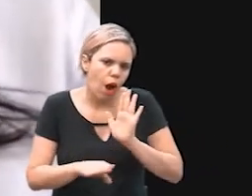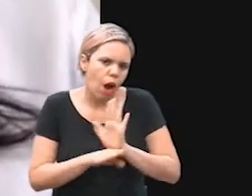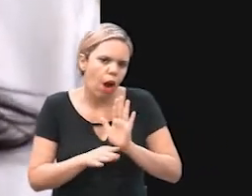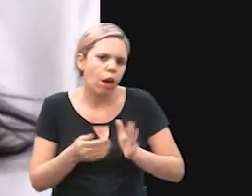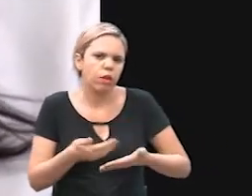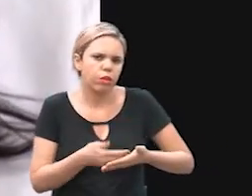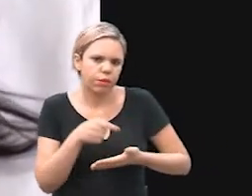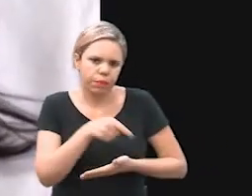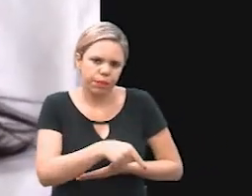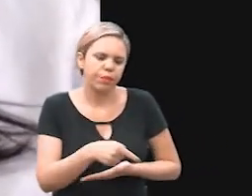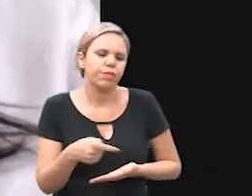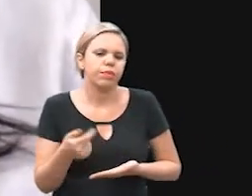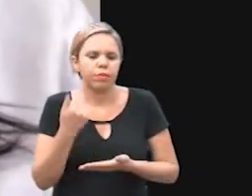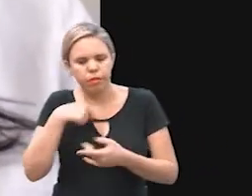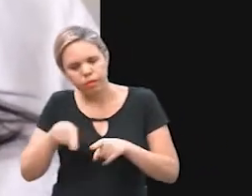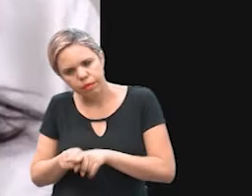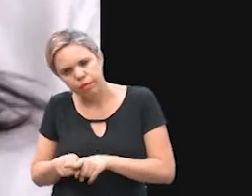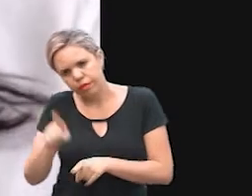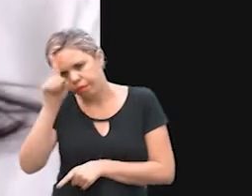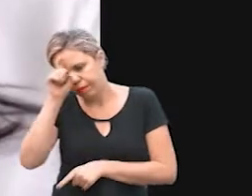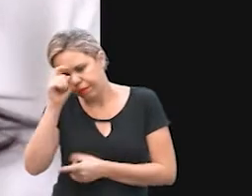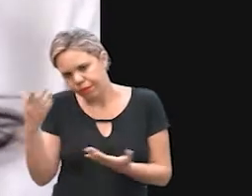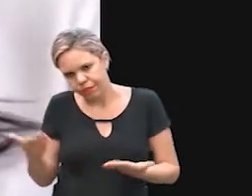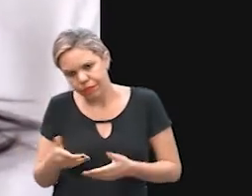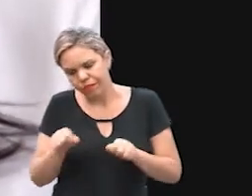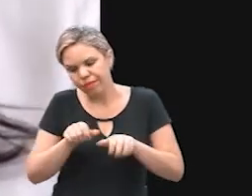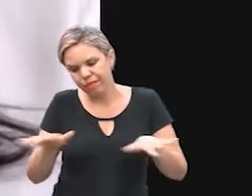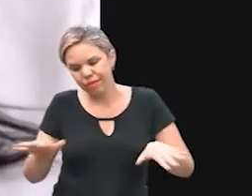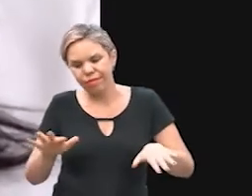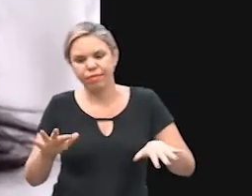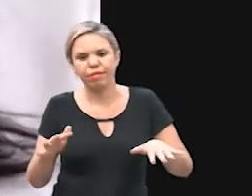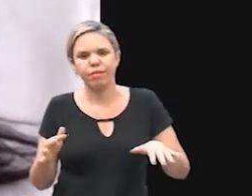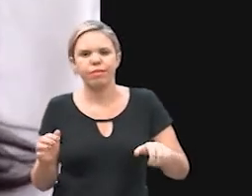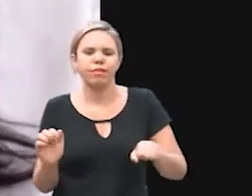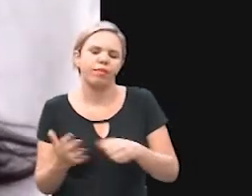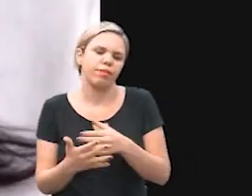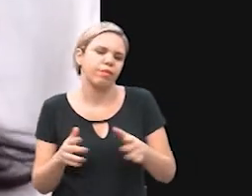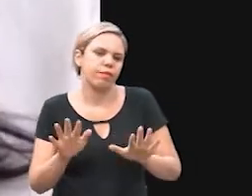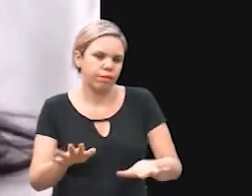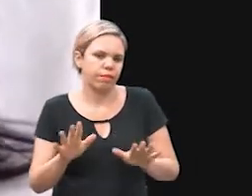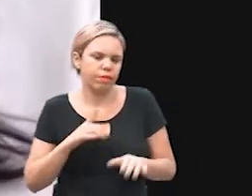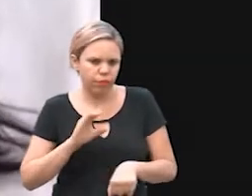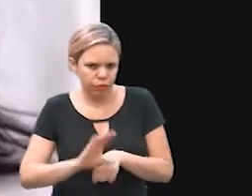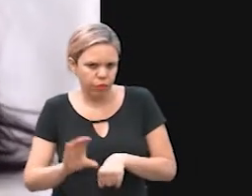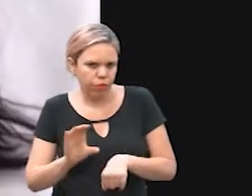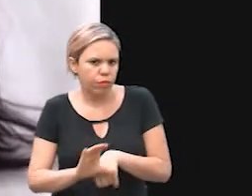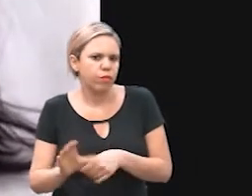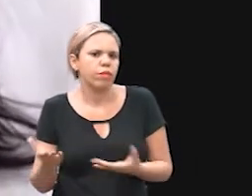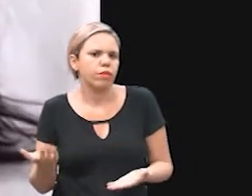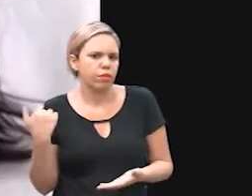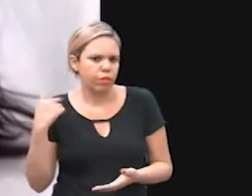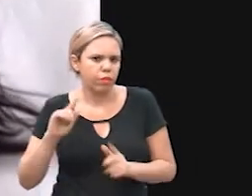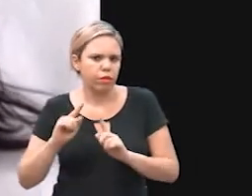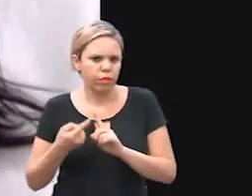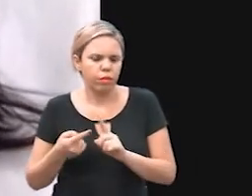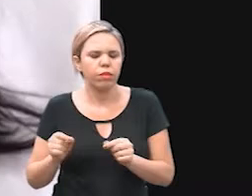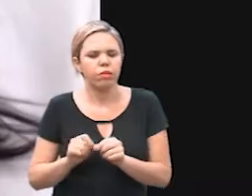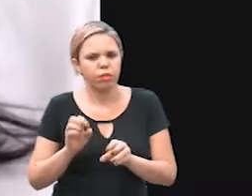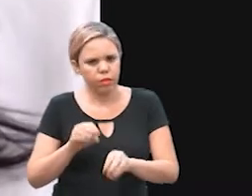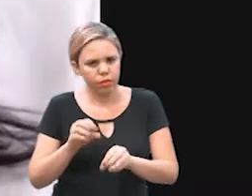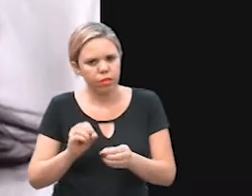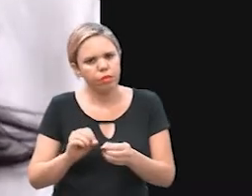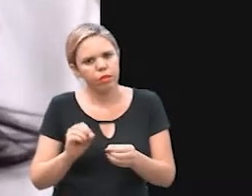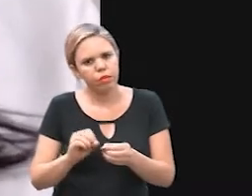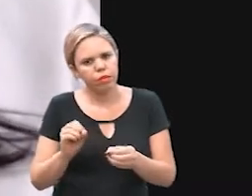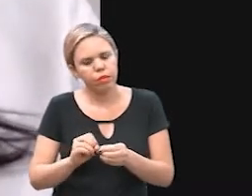tudo certinho. E o hospital, agora com a pandemia, né, tá parado, mas tem um curso de gestante também, que a gente